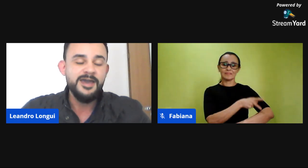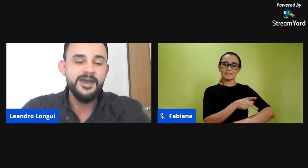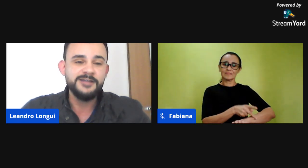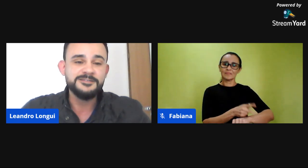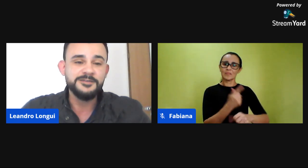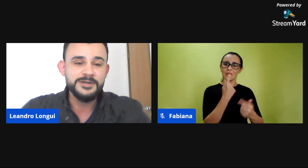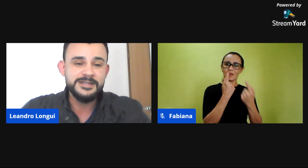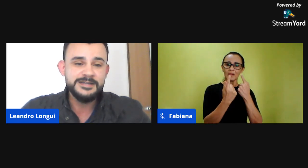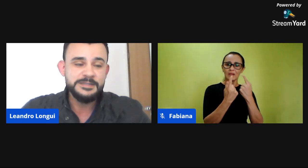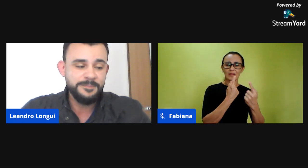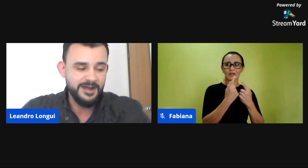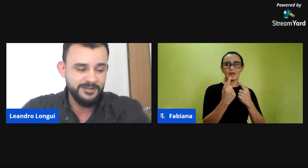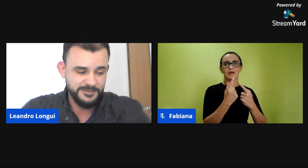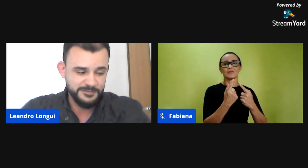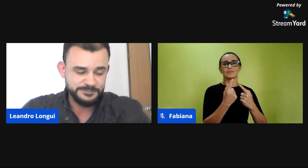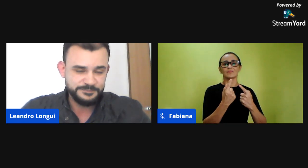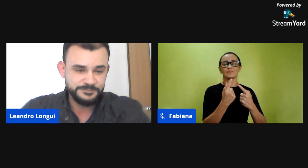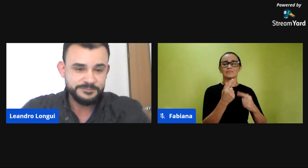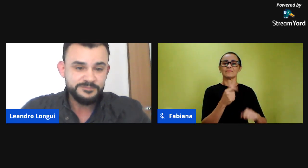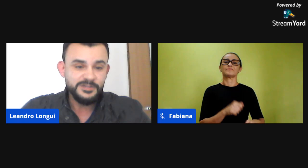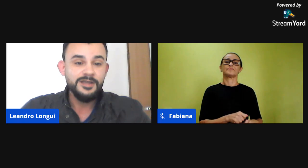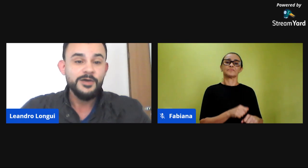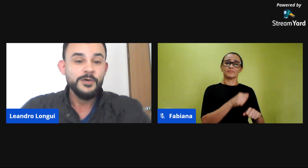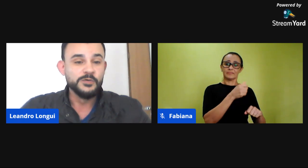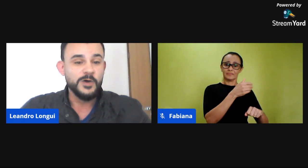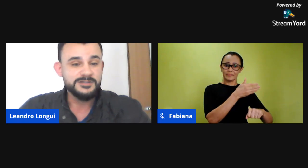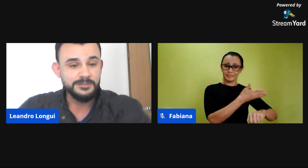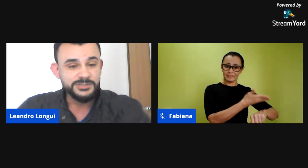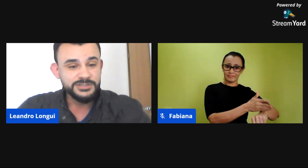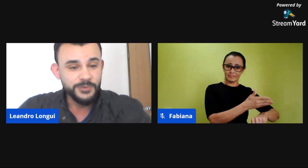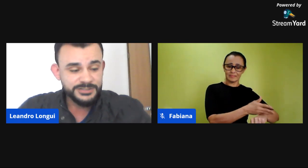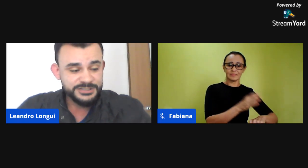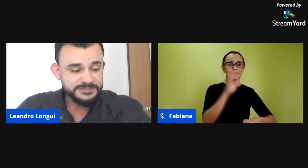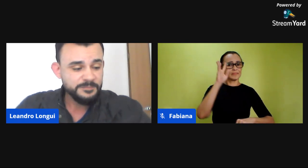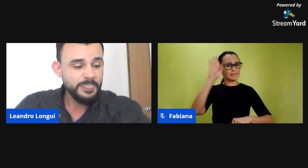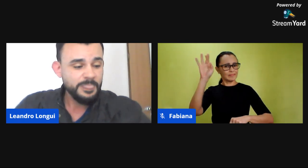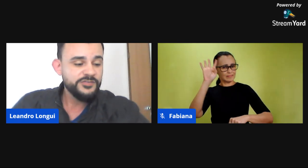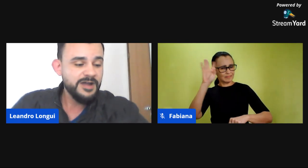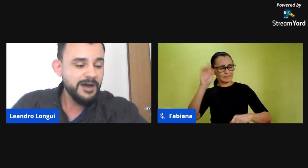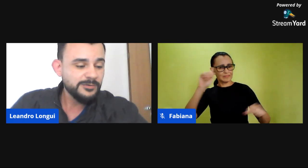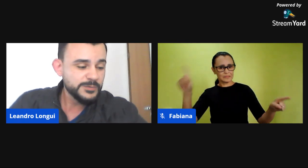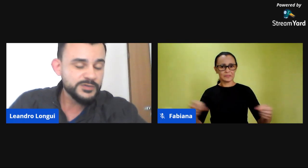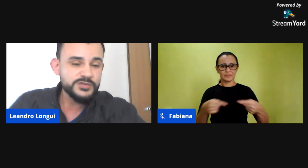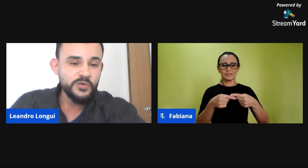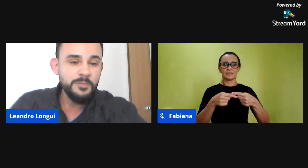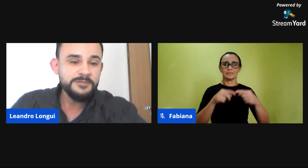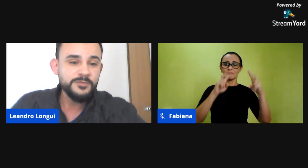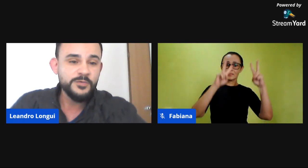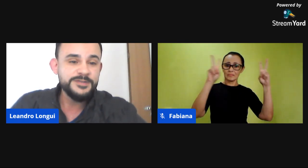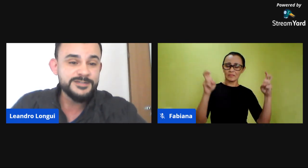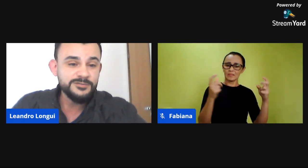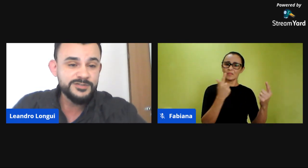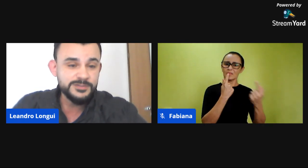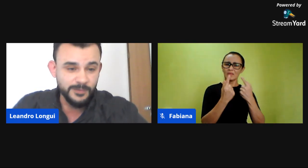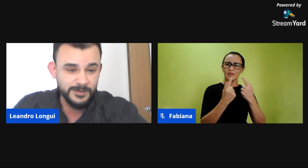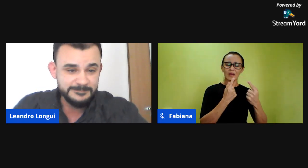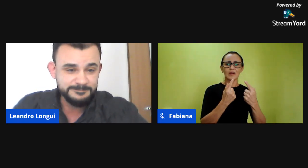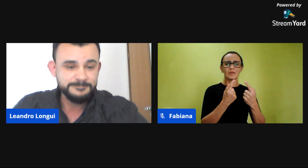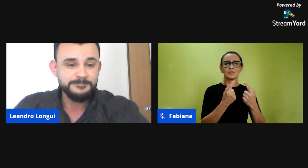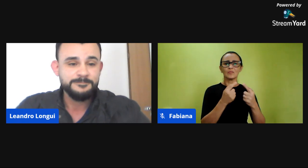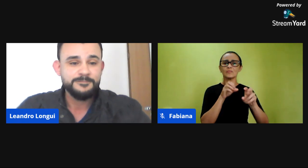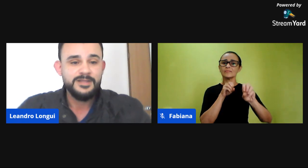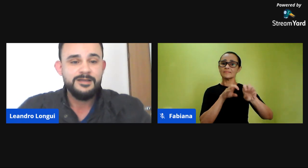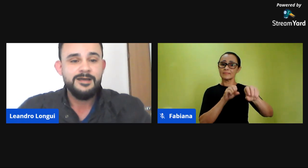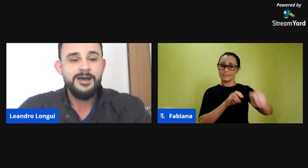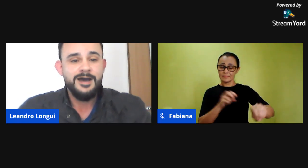Diálogos entre Teoria e Prática. O nosso tema de hoje, diálogos sobre o ensino de história.